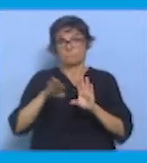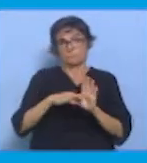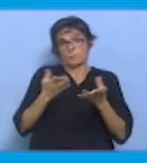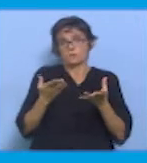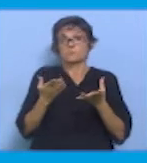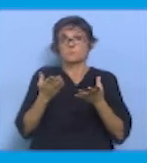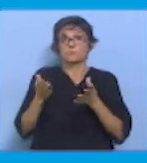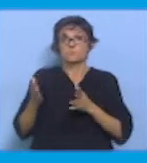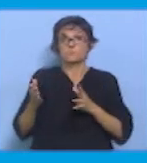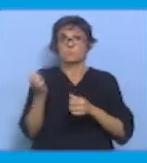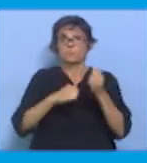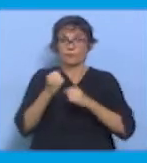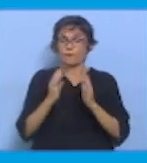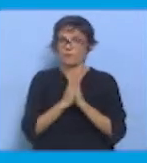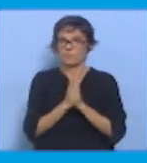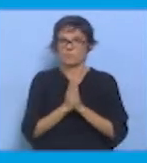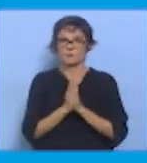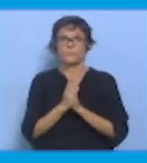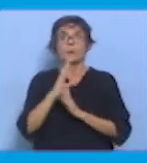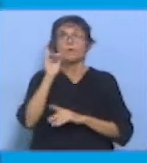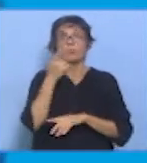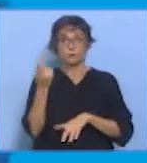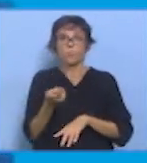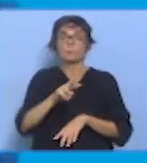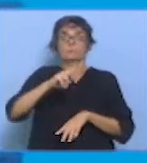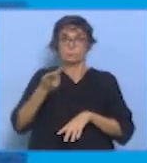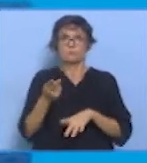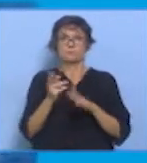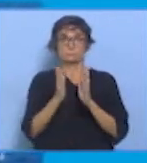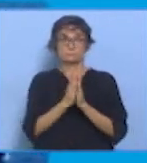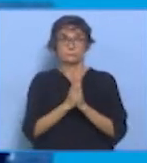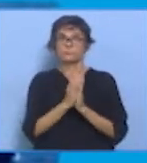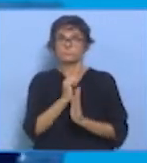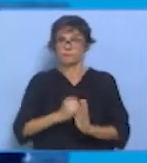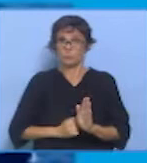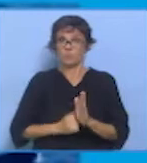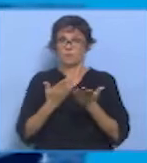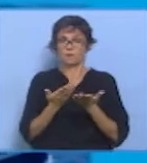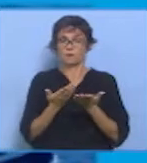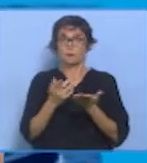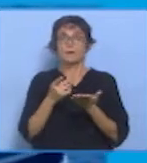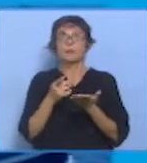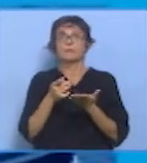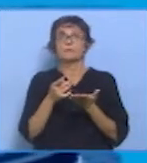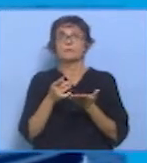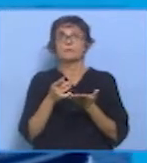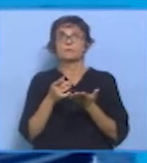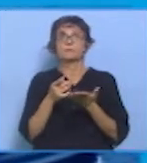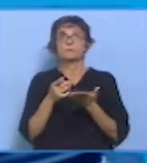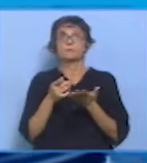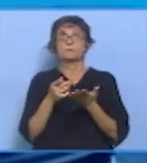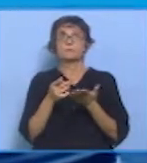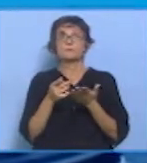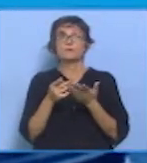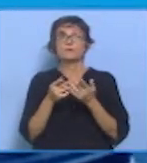passa para a Igreja Católica Romana e se torna sacerdote do oratório, ele vai tomar contacto